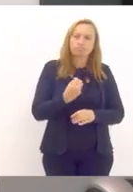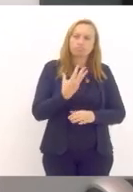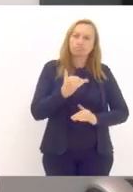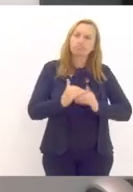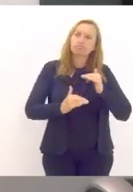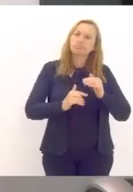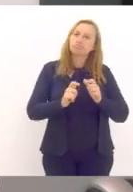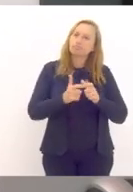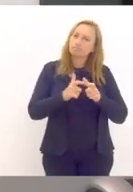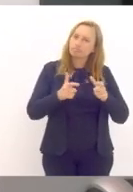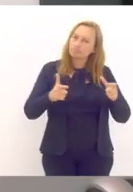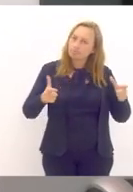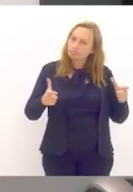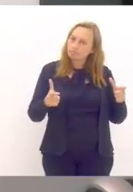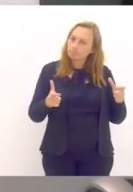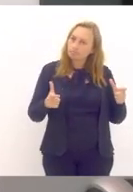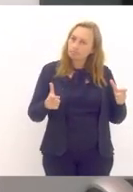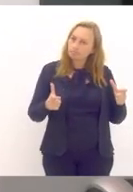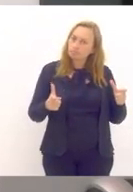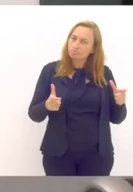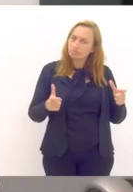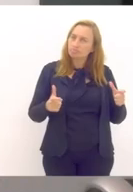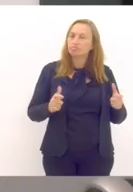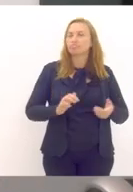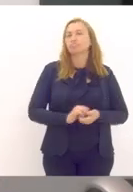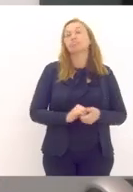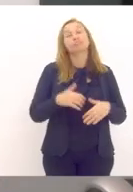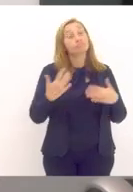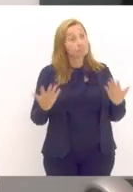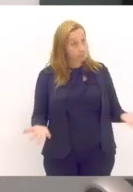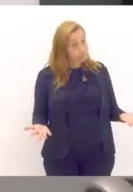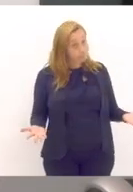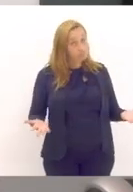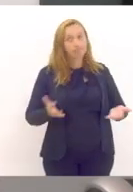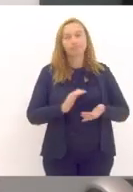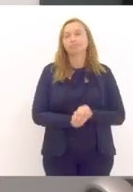alternativas que não sejam as alternativas ortodoxas. Então,